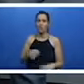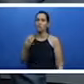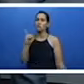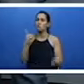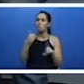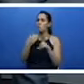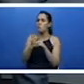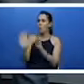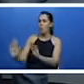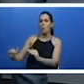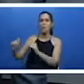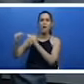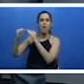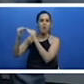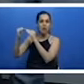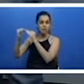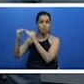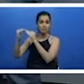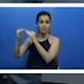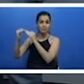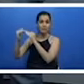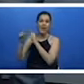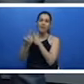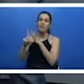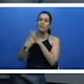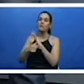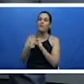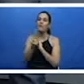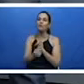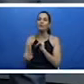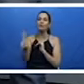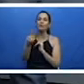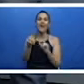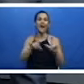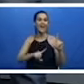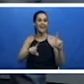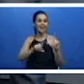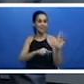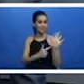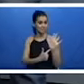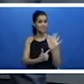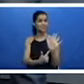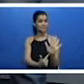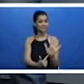padrão, identifica um padrão, utiliza letras para representar ele